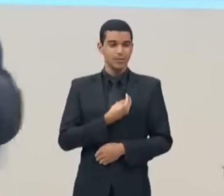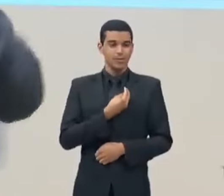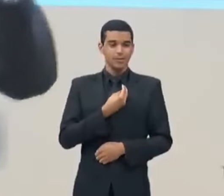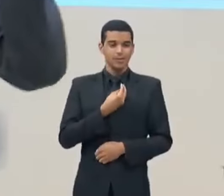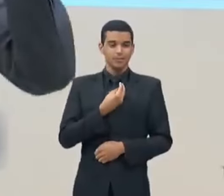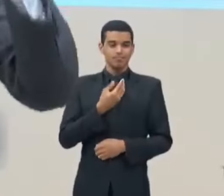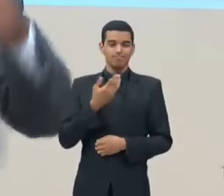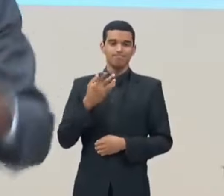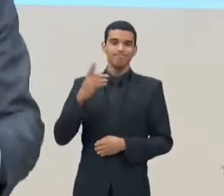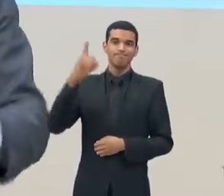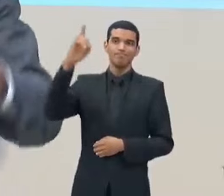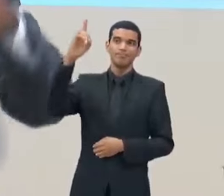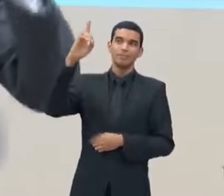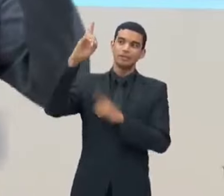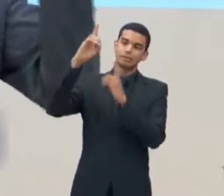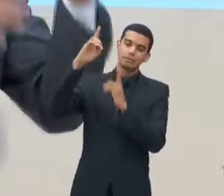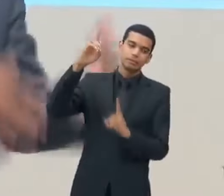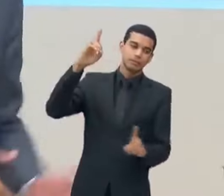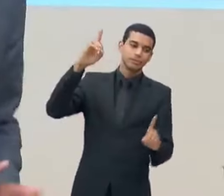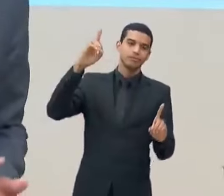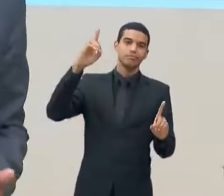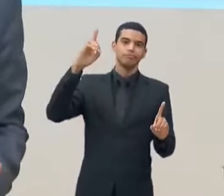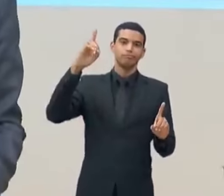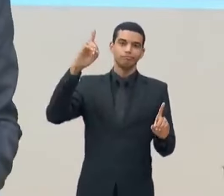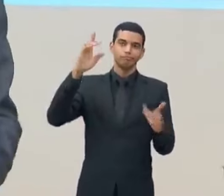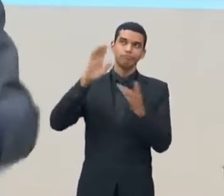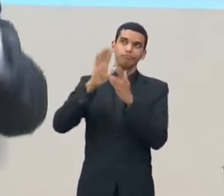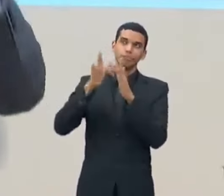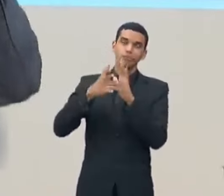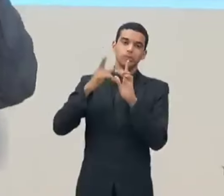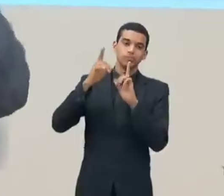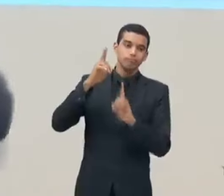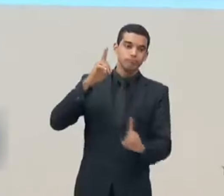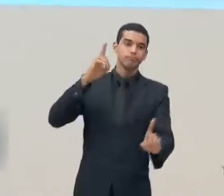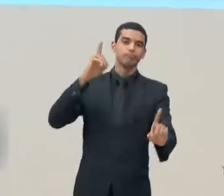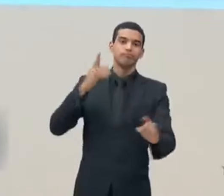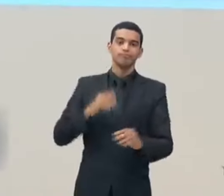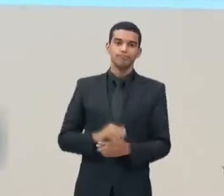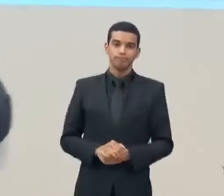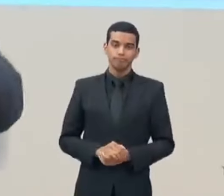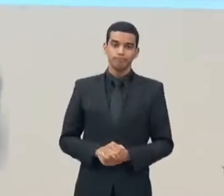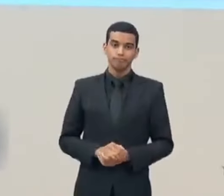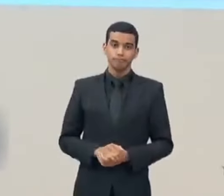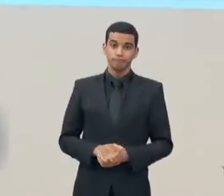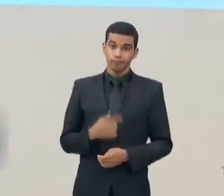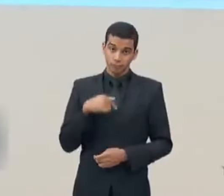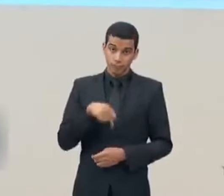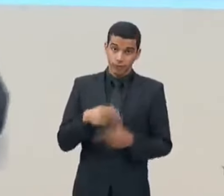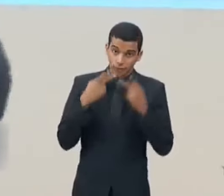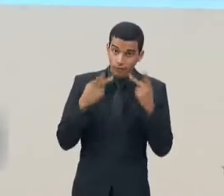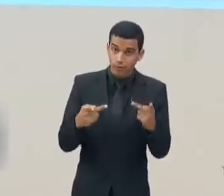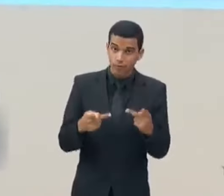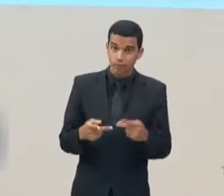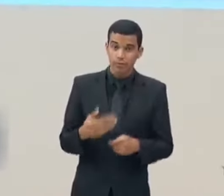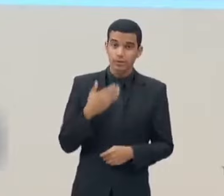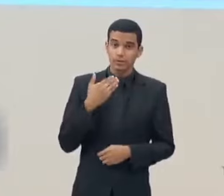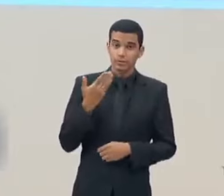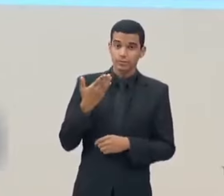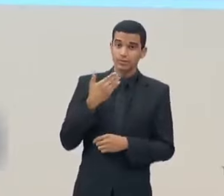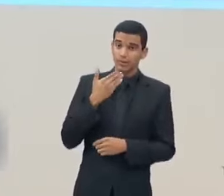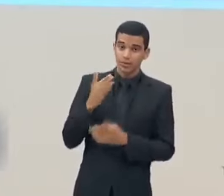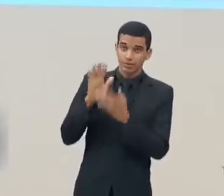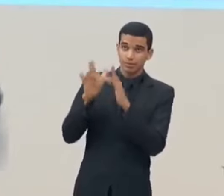vida distante de Jesus. Estamos aqui para te dizer que sem Jesus você não